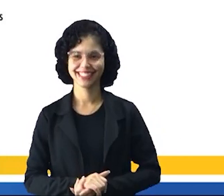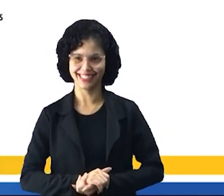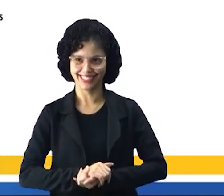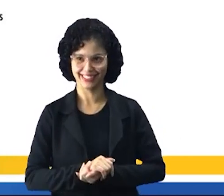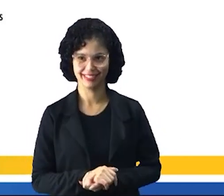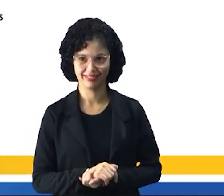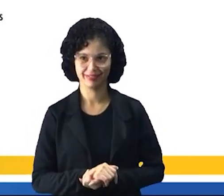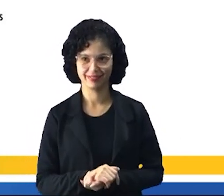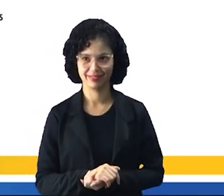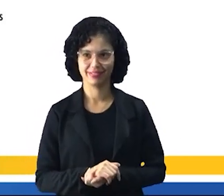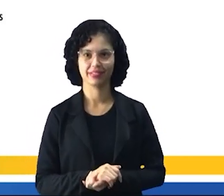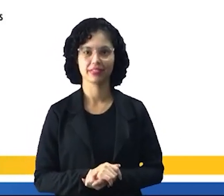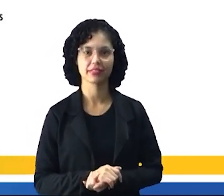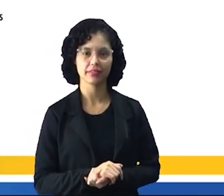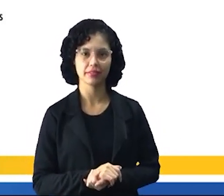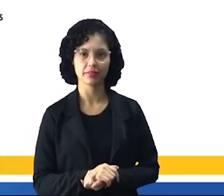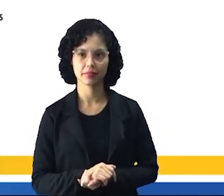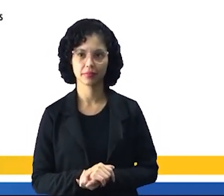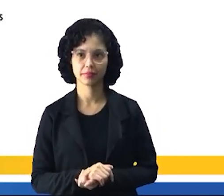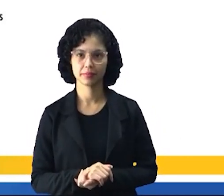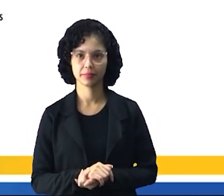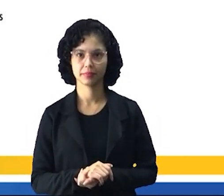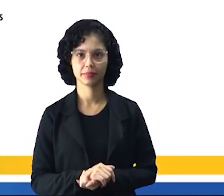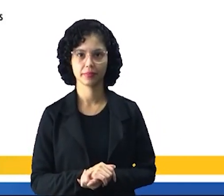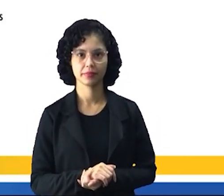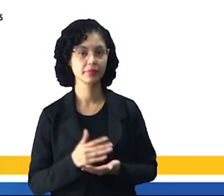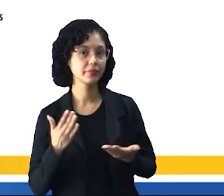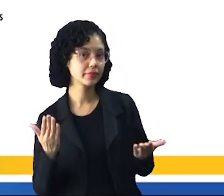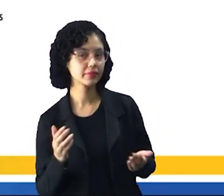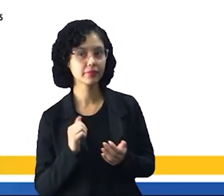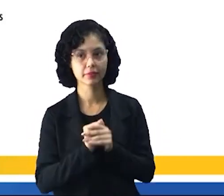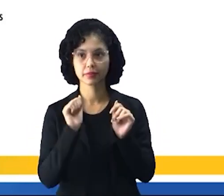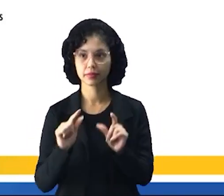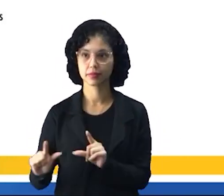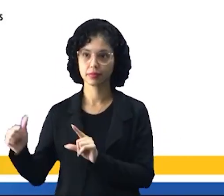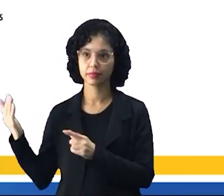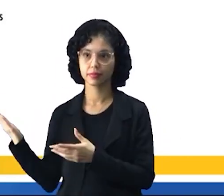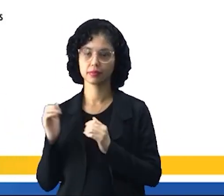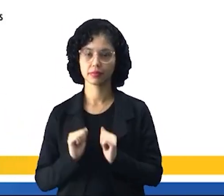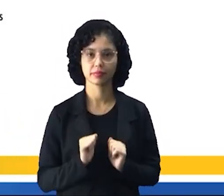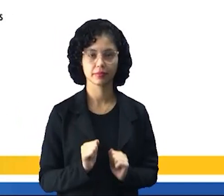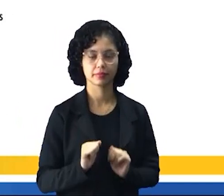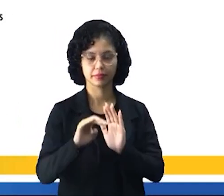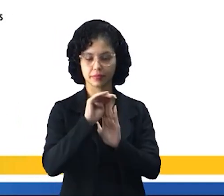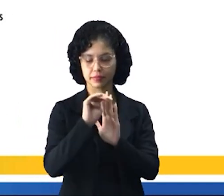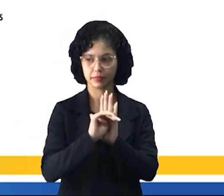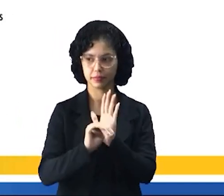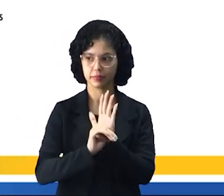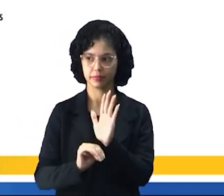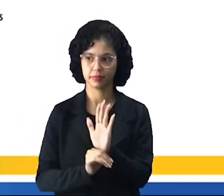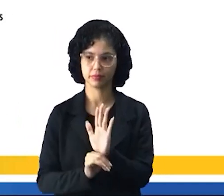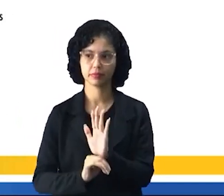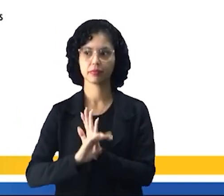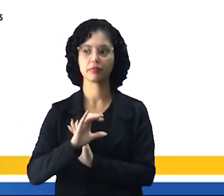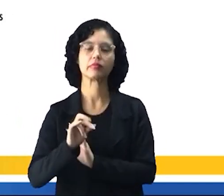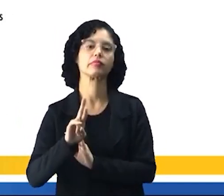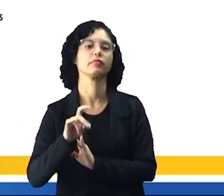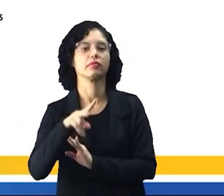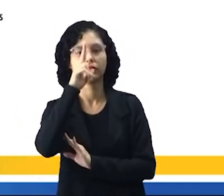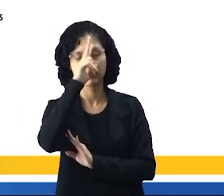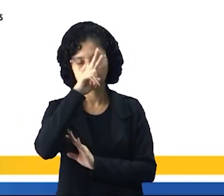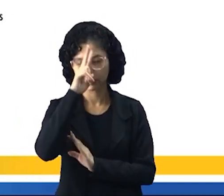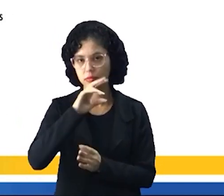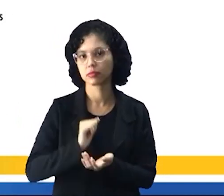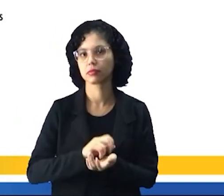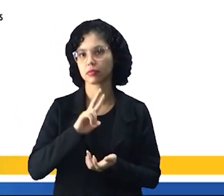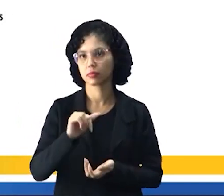Vamos lá, então. 3, 2, 1... Então, no slide aí você pode ver a classificação dos cordados. Lembrando que a